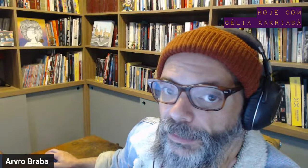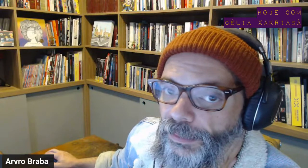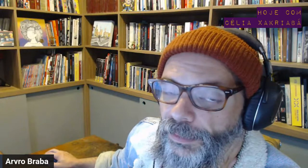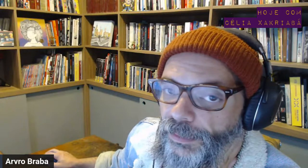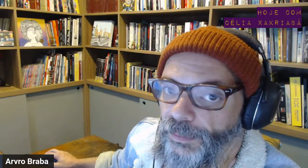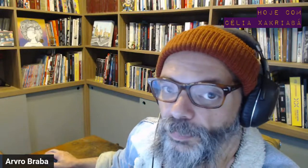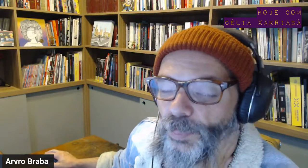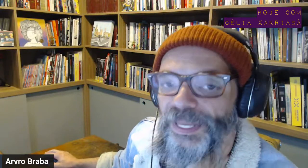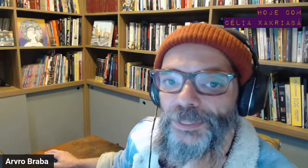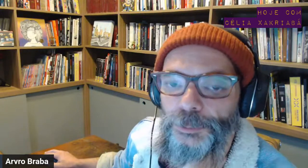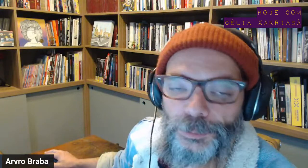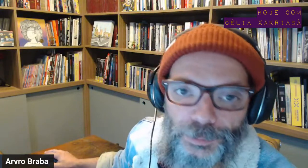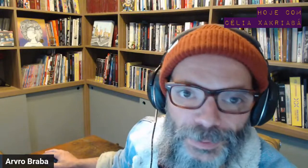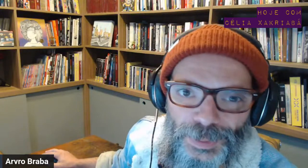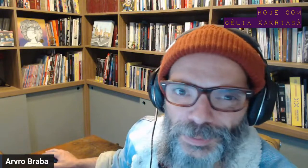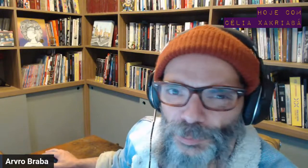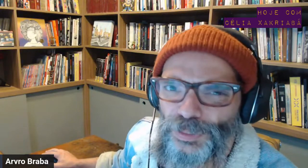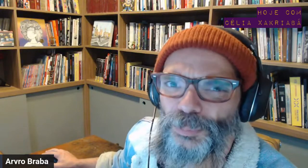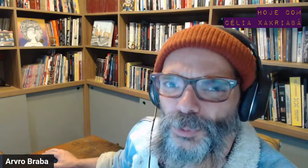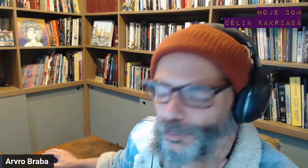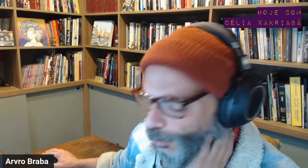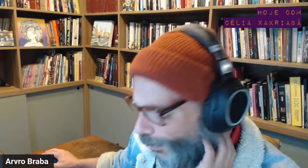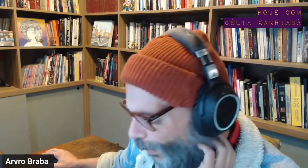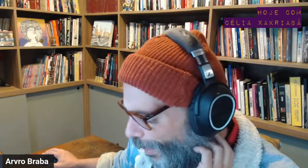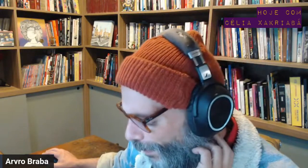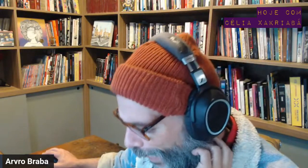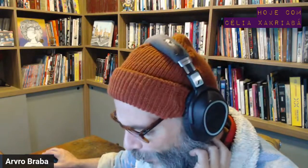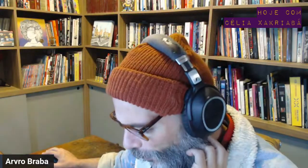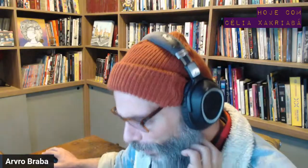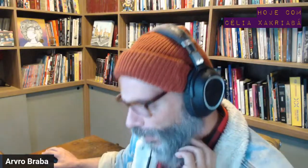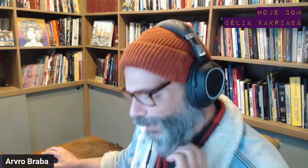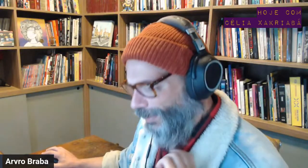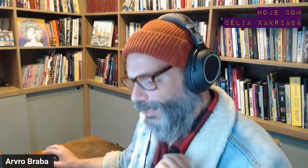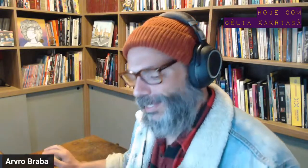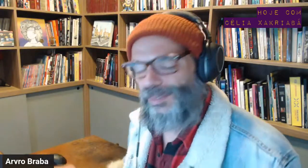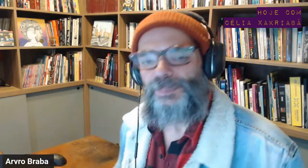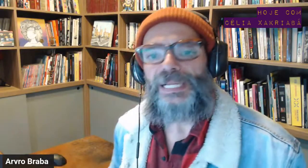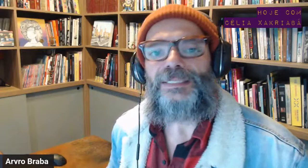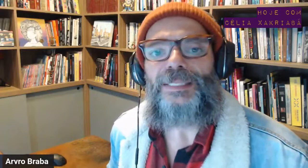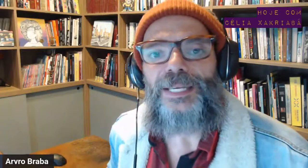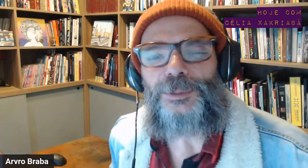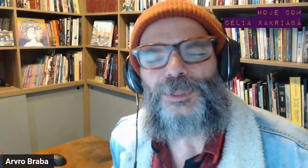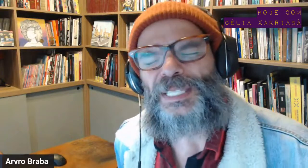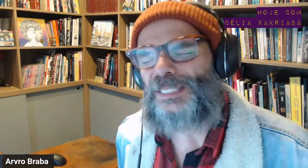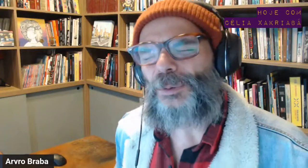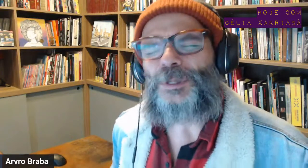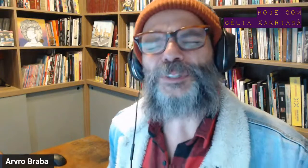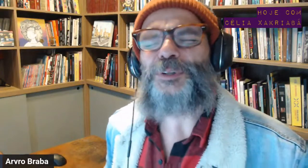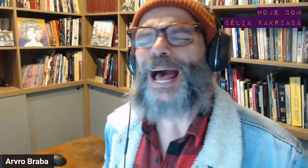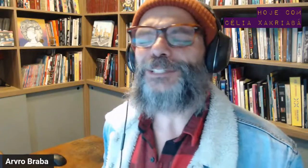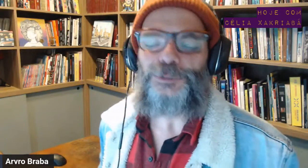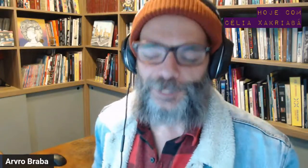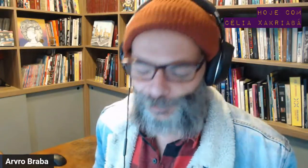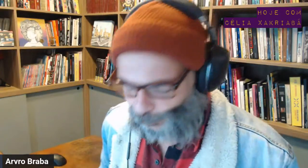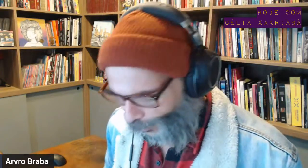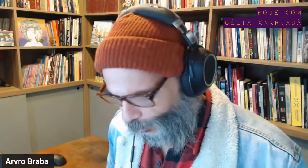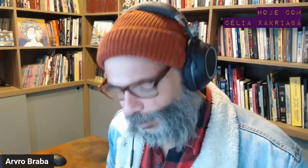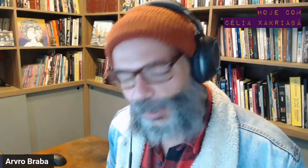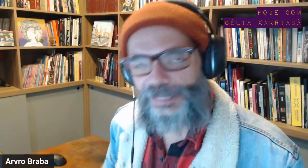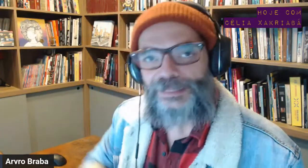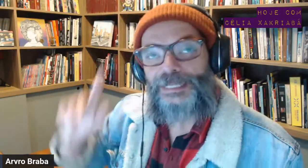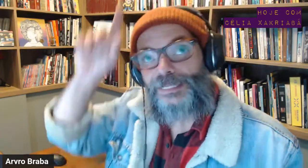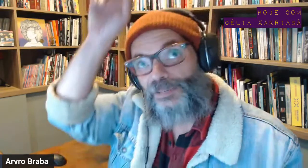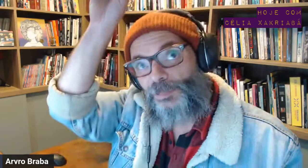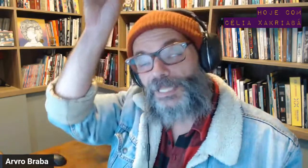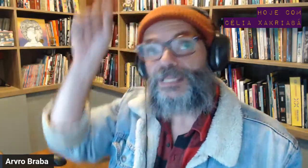que naquele momento tão famoso tão lembrado e que brasileiros desacorçoados com a vitória